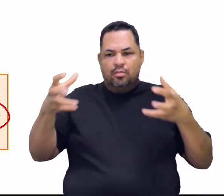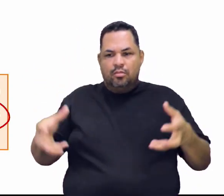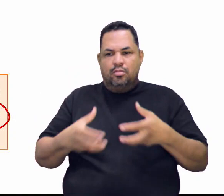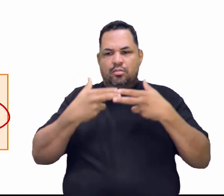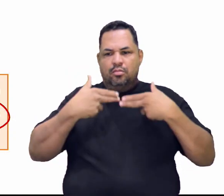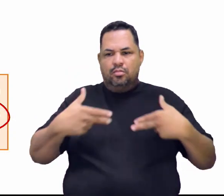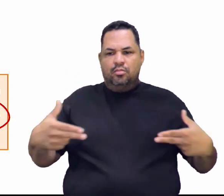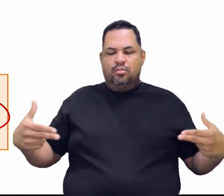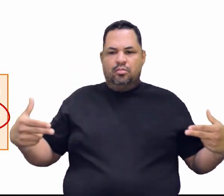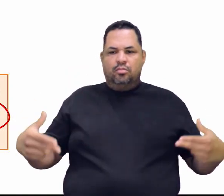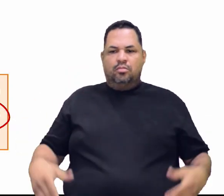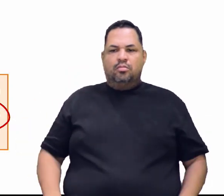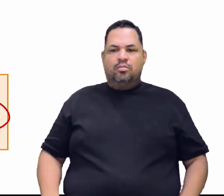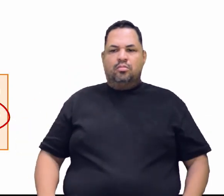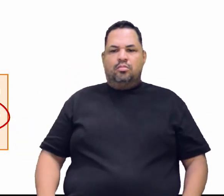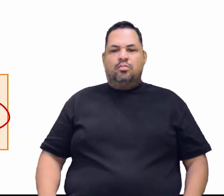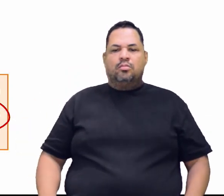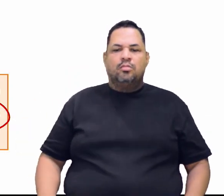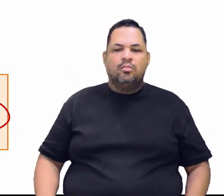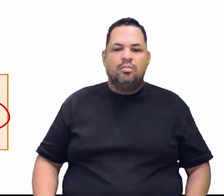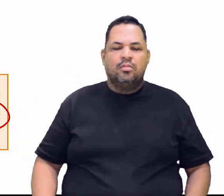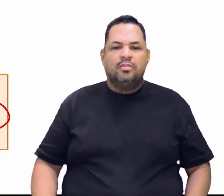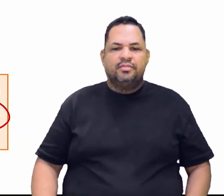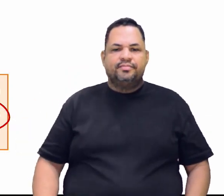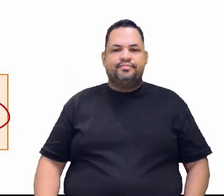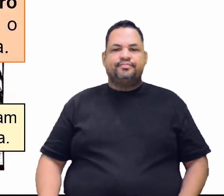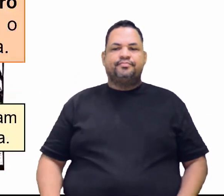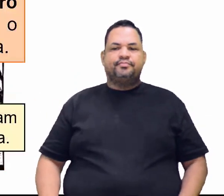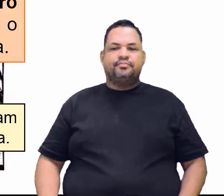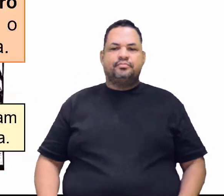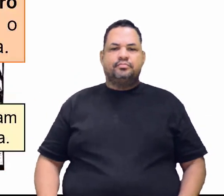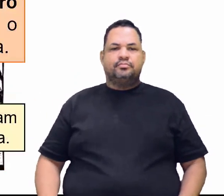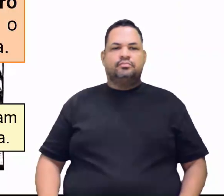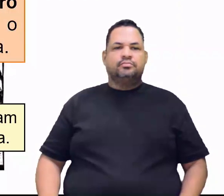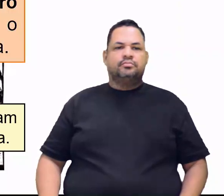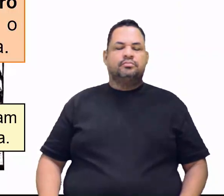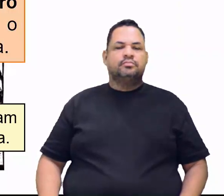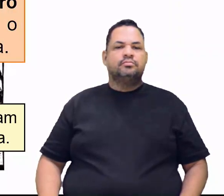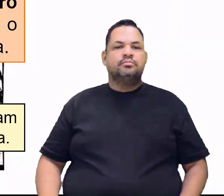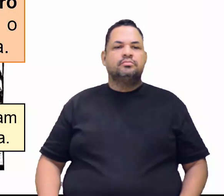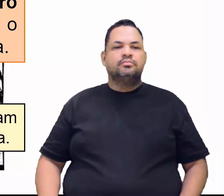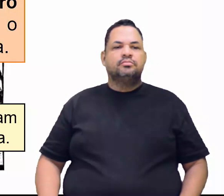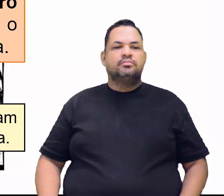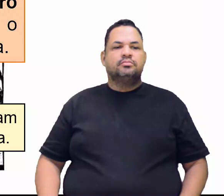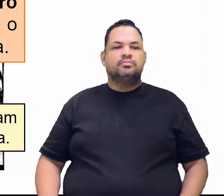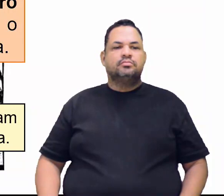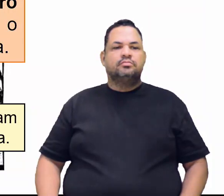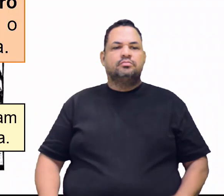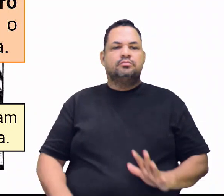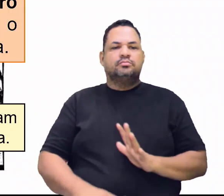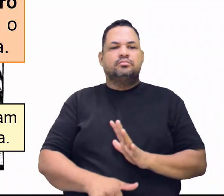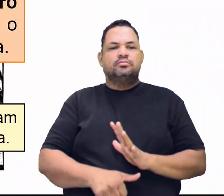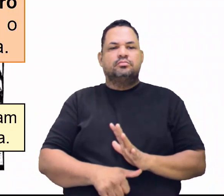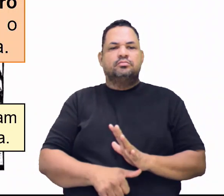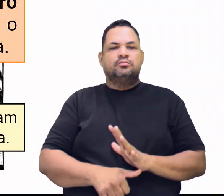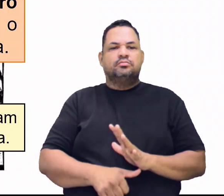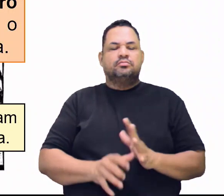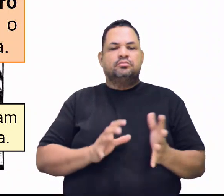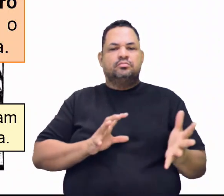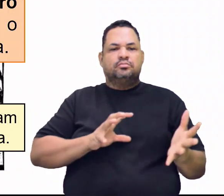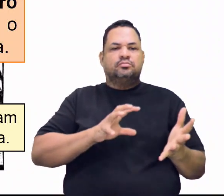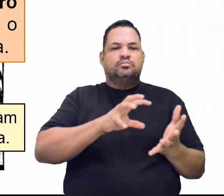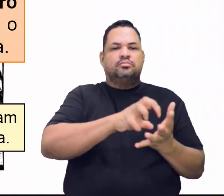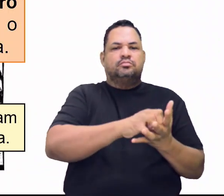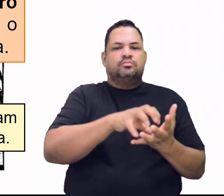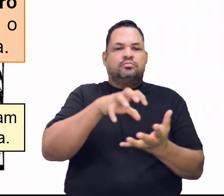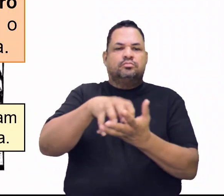outros vegetais. A cebolinha, o coentro, a alface, né? Os primeiros, a